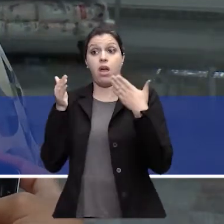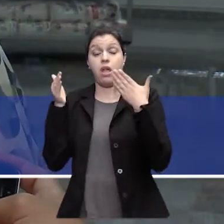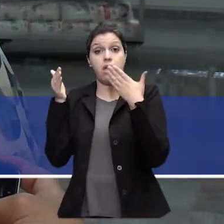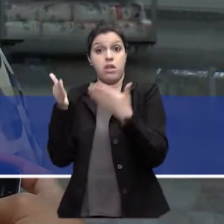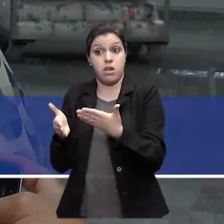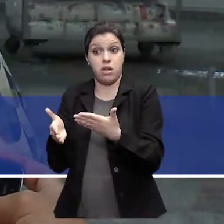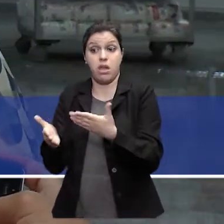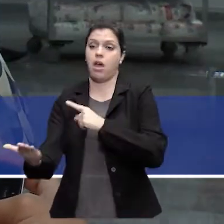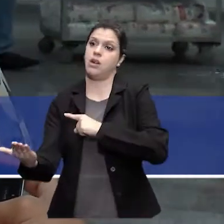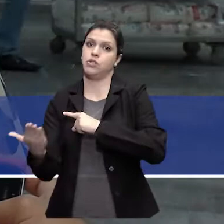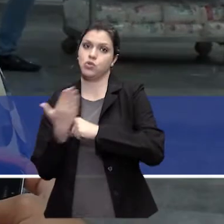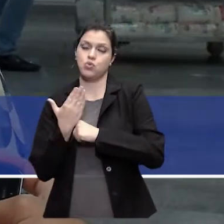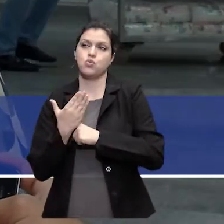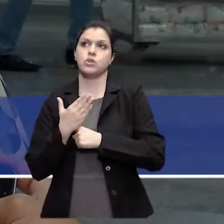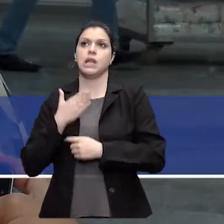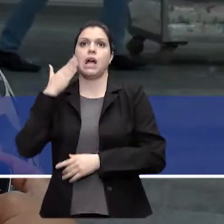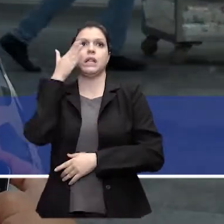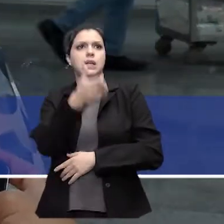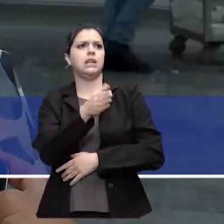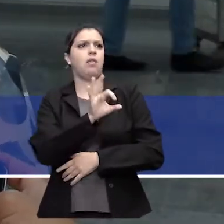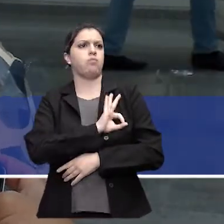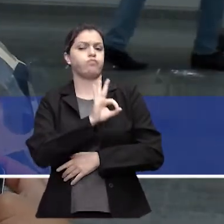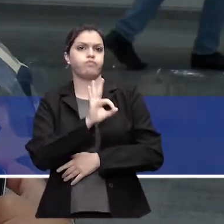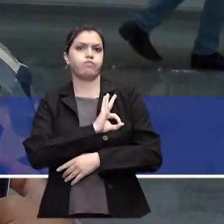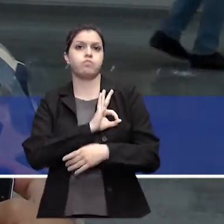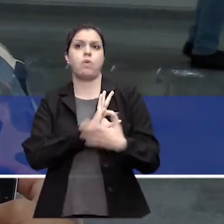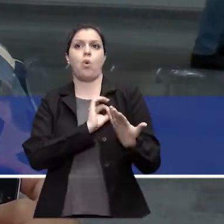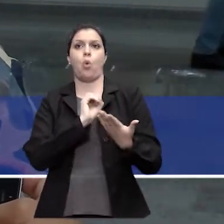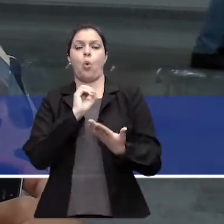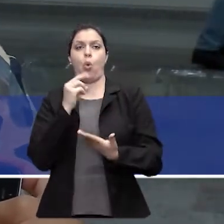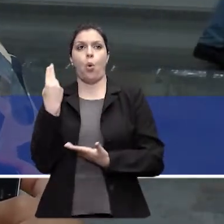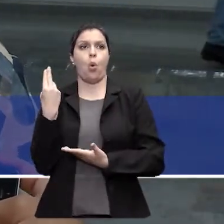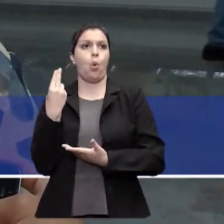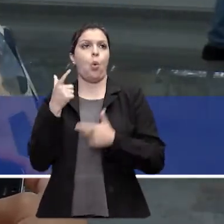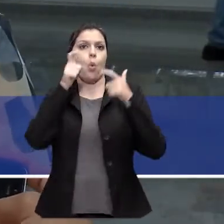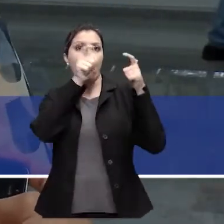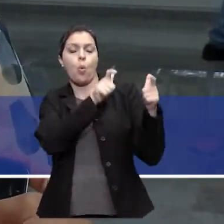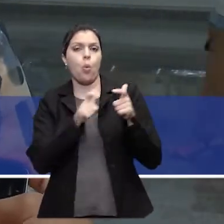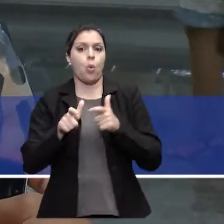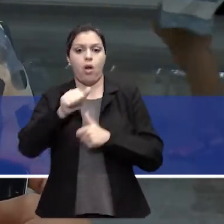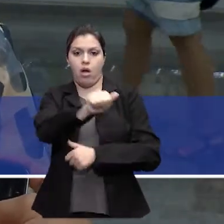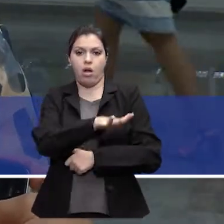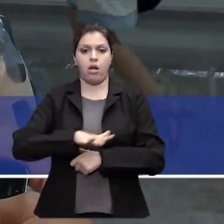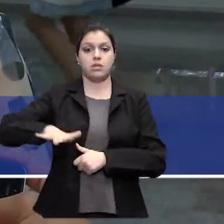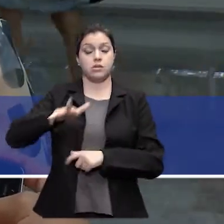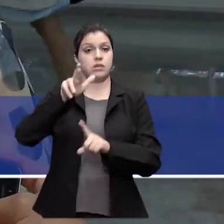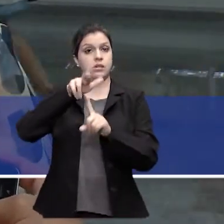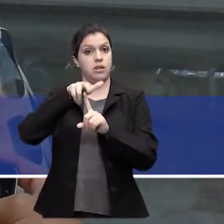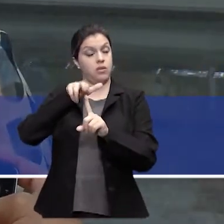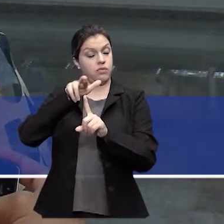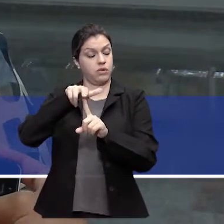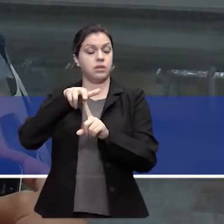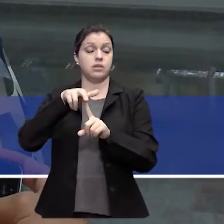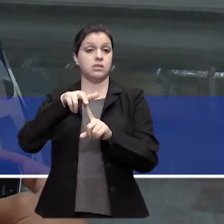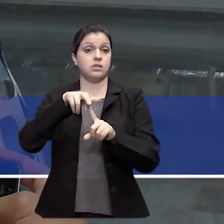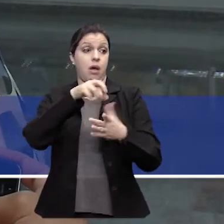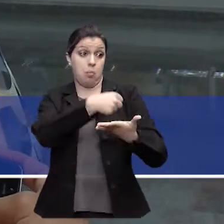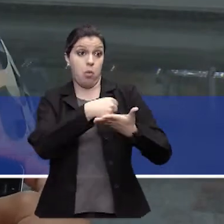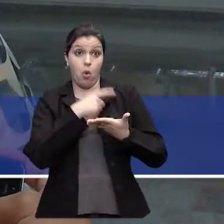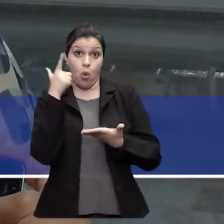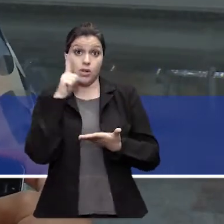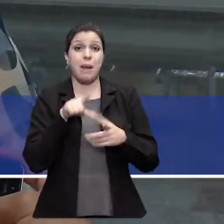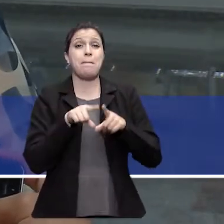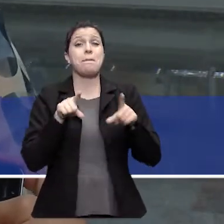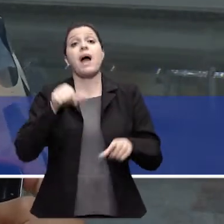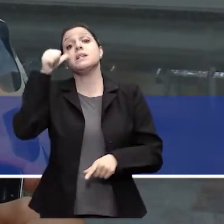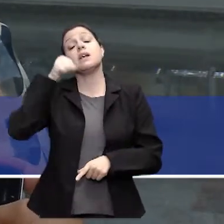lugar onde possa acolhê-la, ir a uma delegacia, ir a um CREAS, né? Um centro de referência de assistência social,